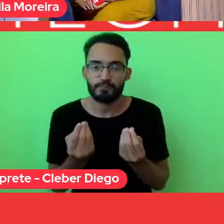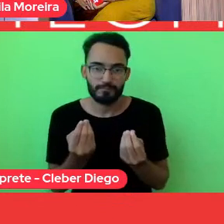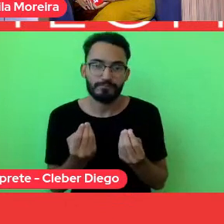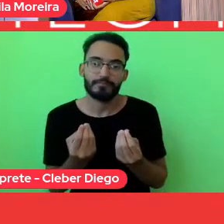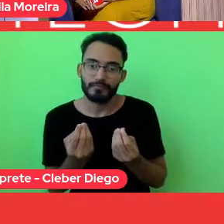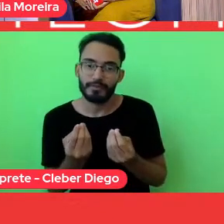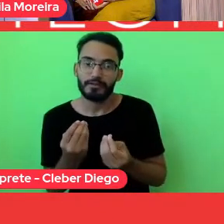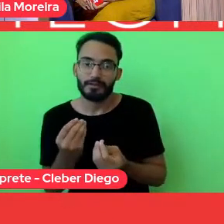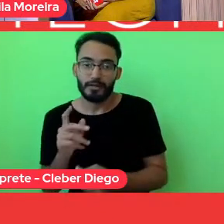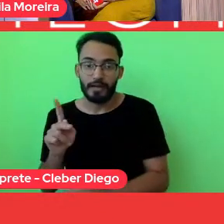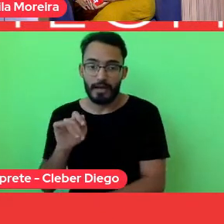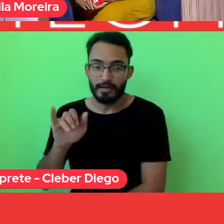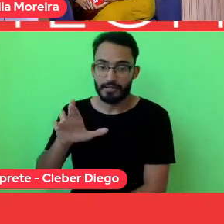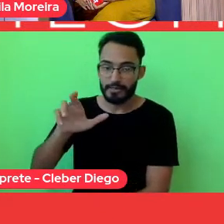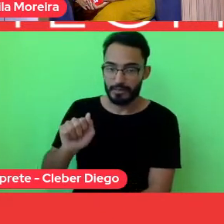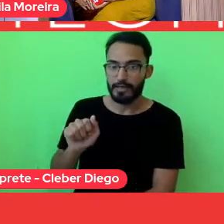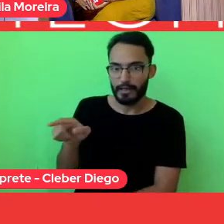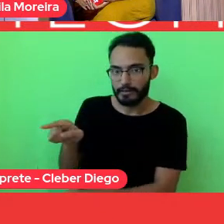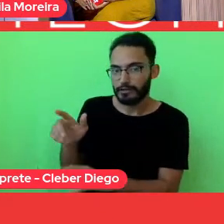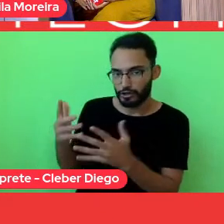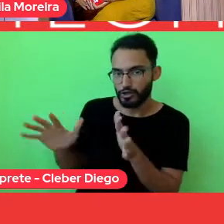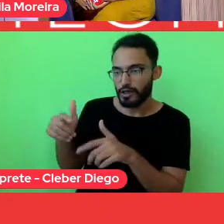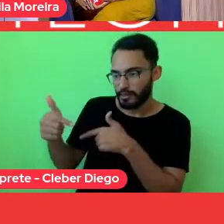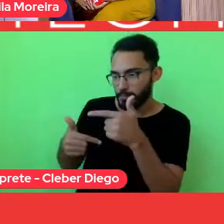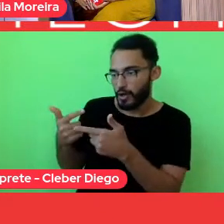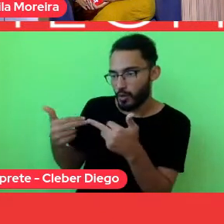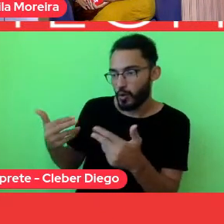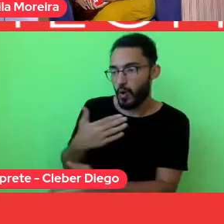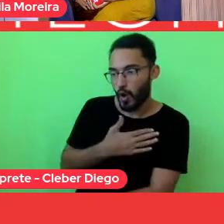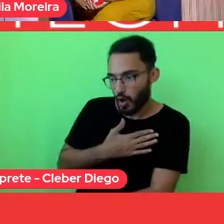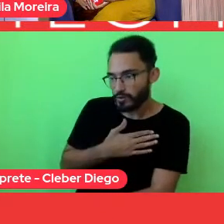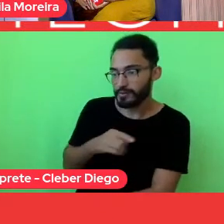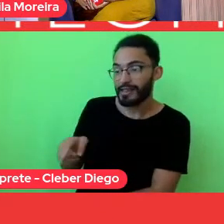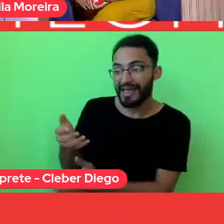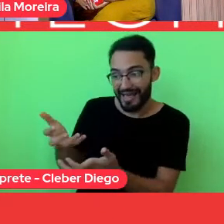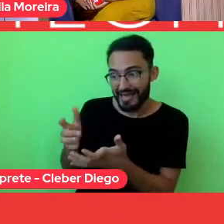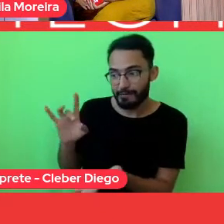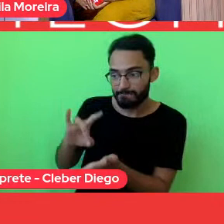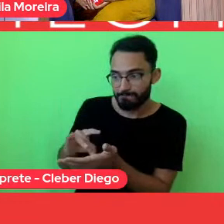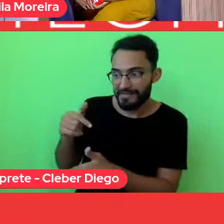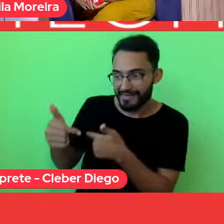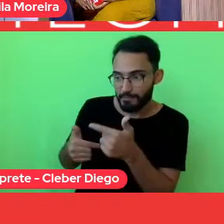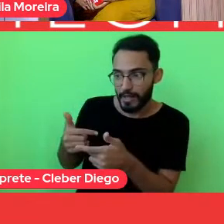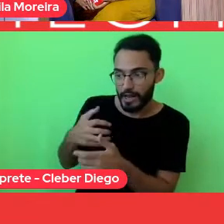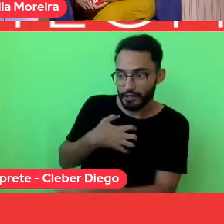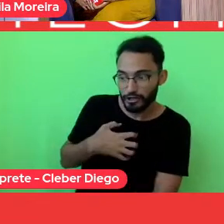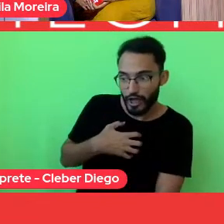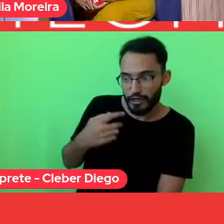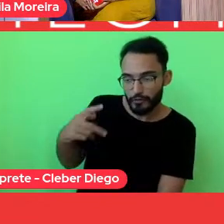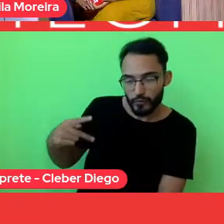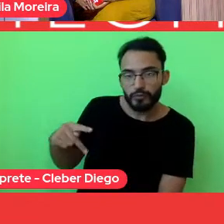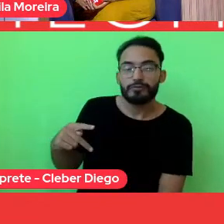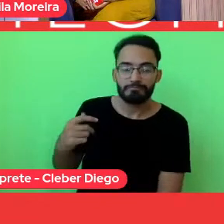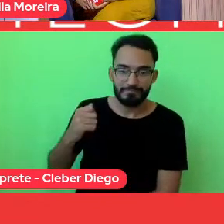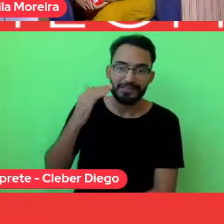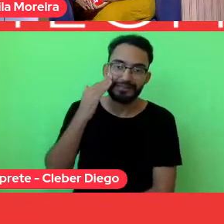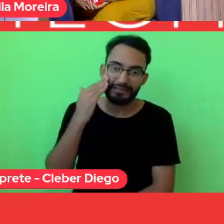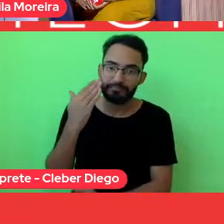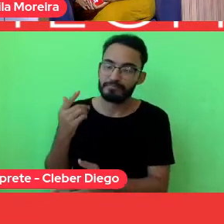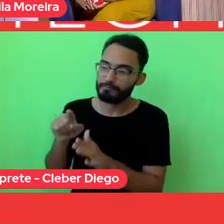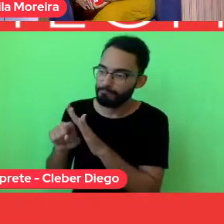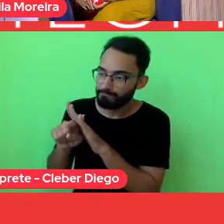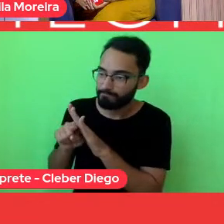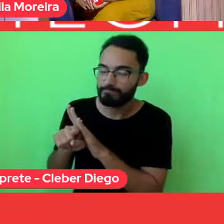fazendo o que ela gosta, ela gostaria de estar aqui, ela quer fazer realmente isso aqui. Né? Então, eu acho que também